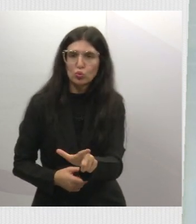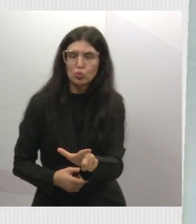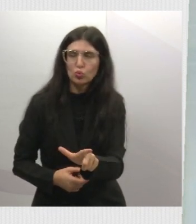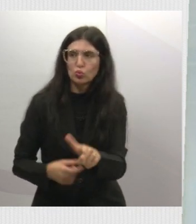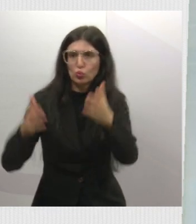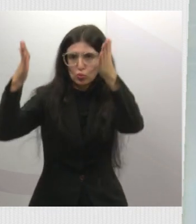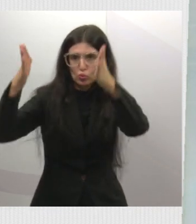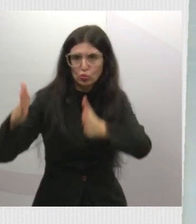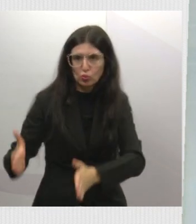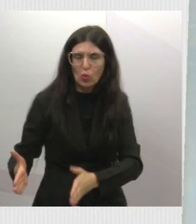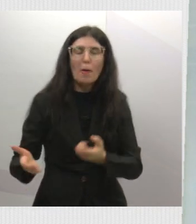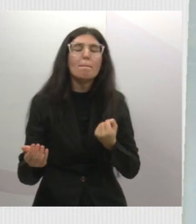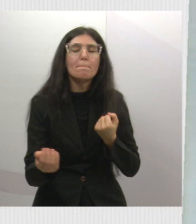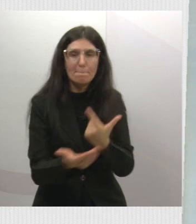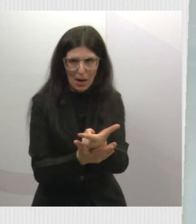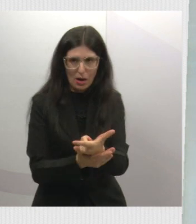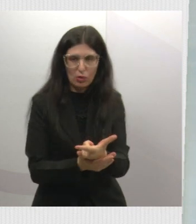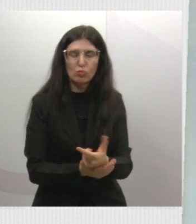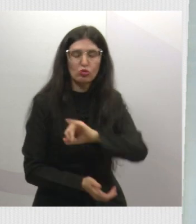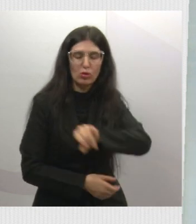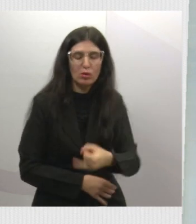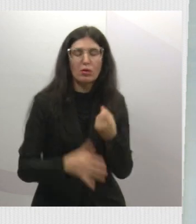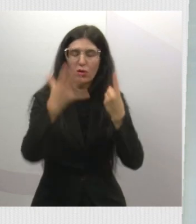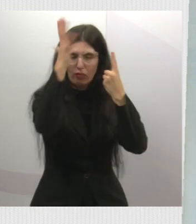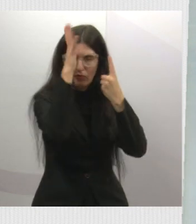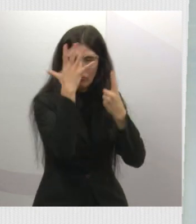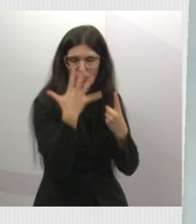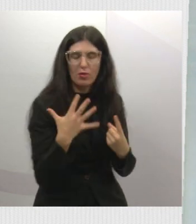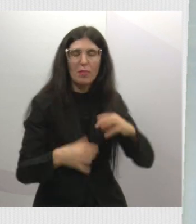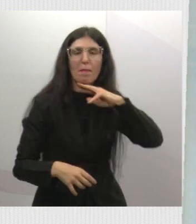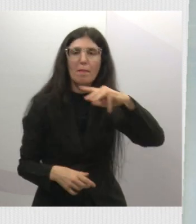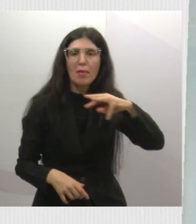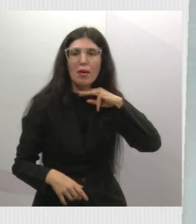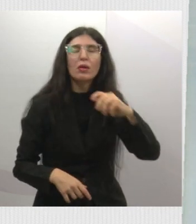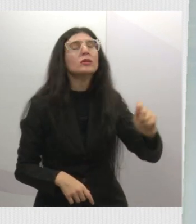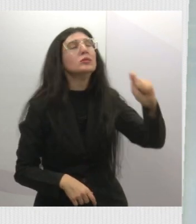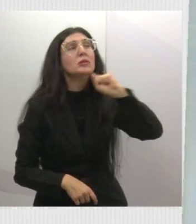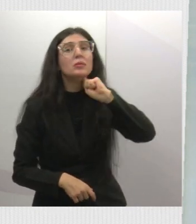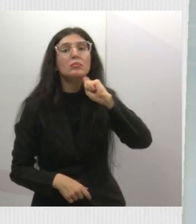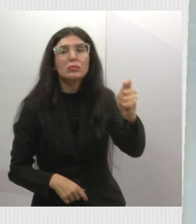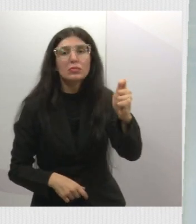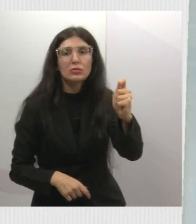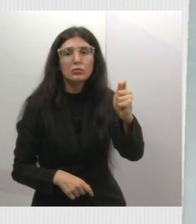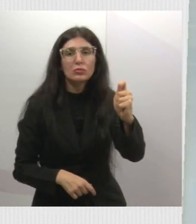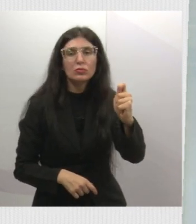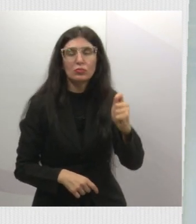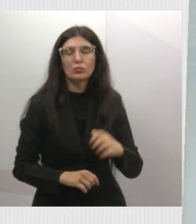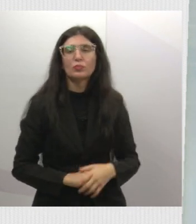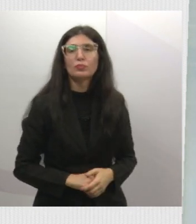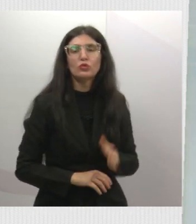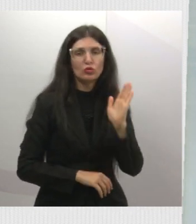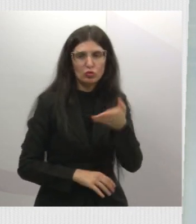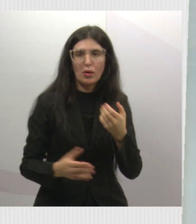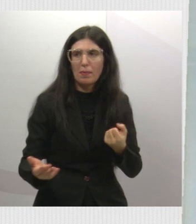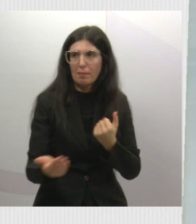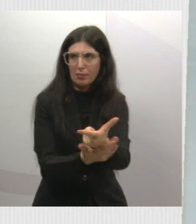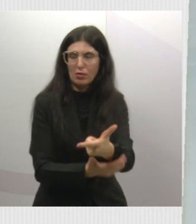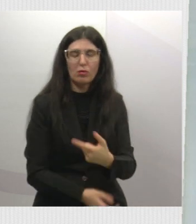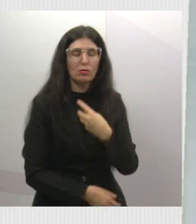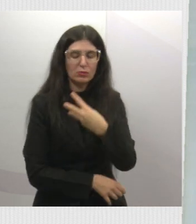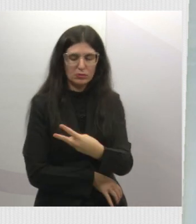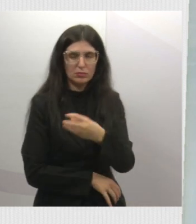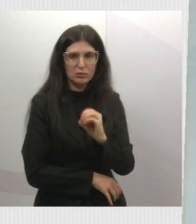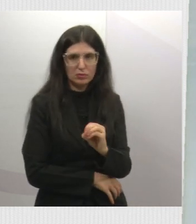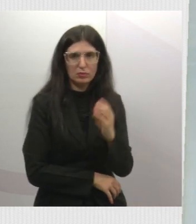pago no primeiro quadrimestre. Então, já pagamos, né, em torno de 30%